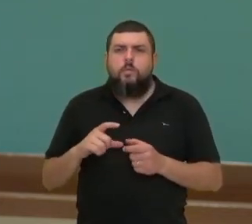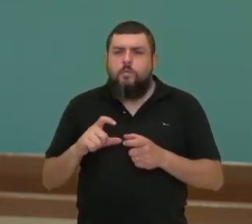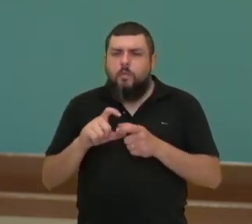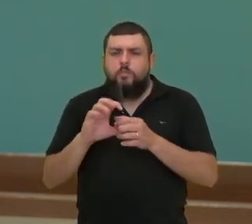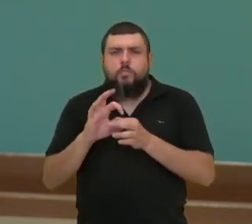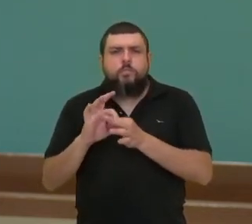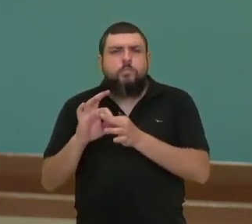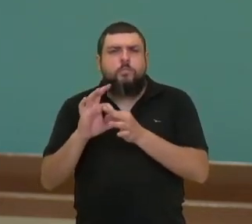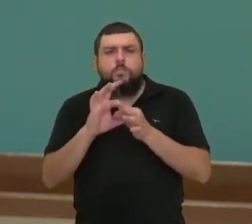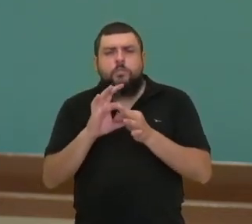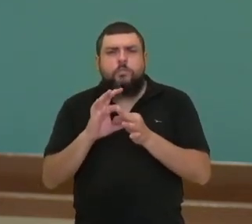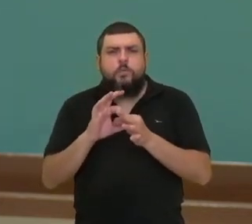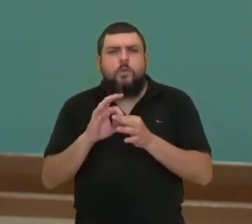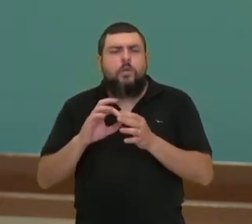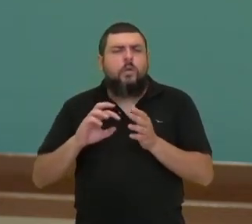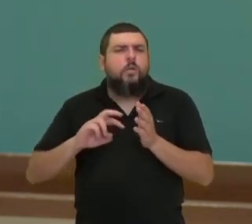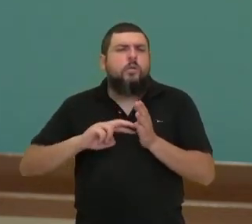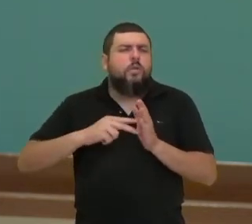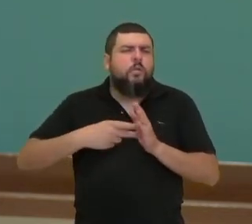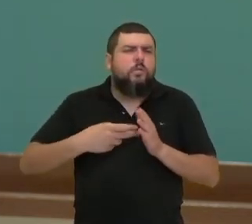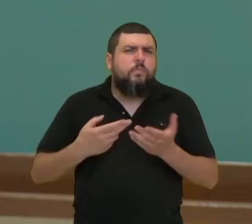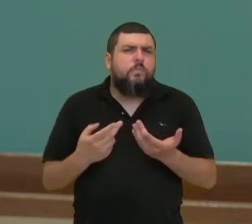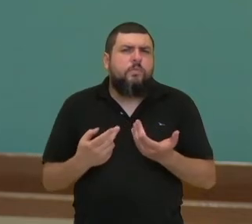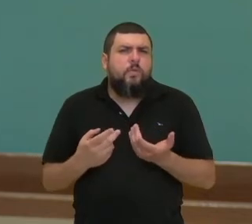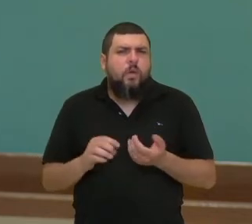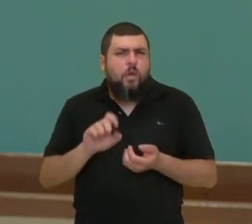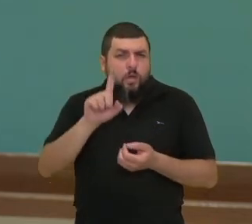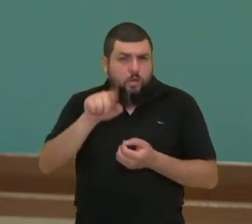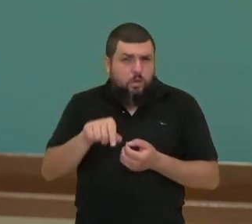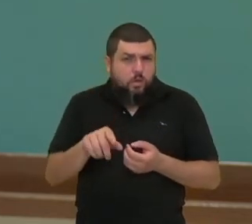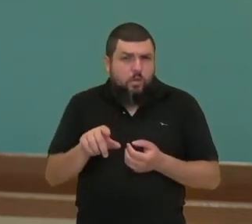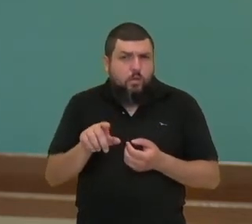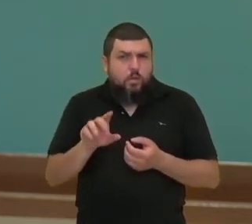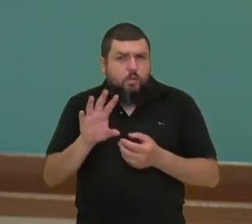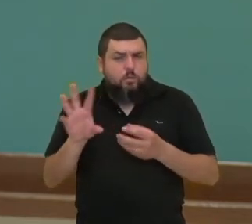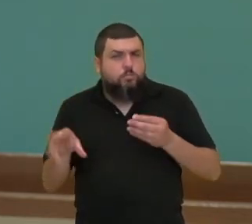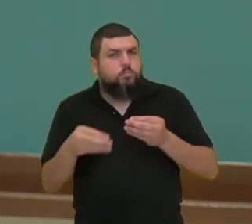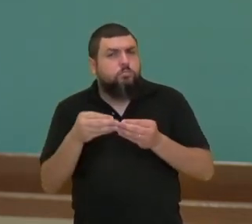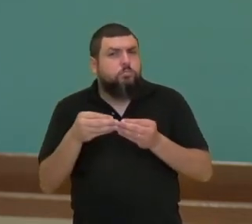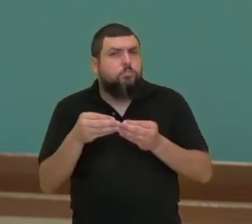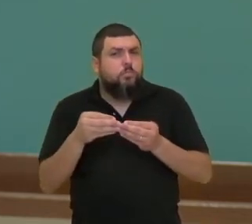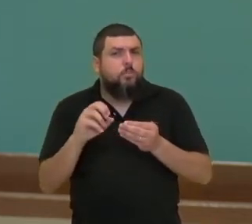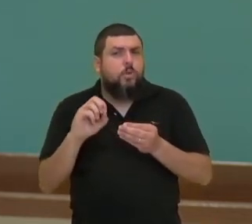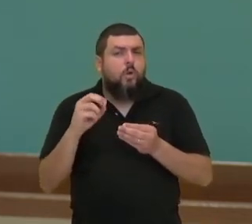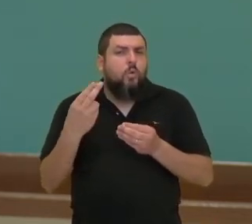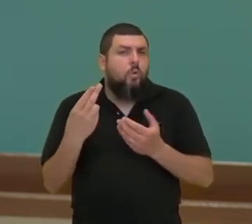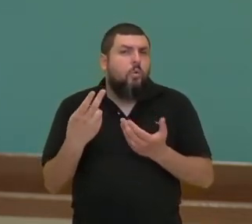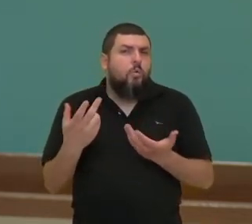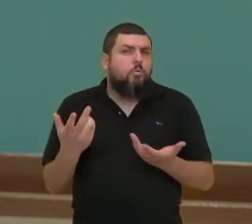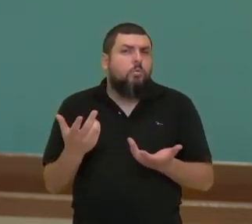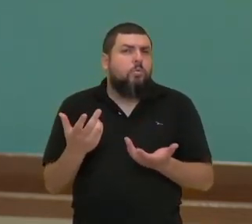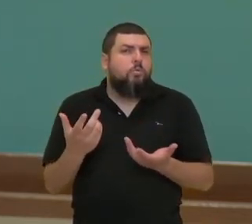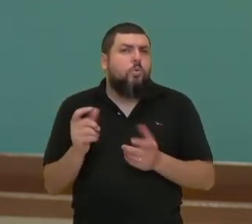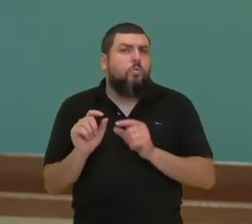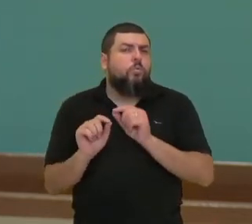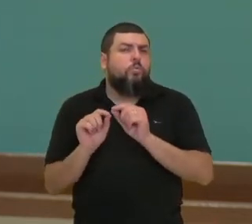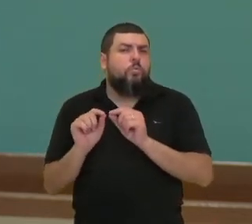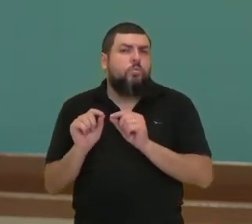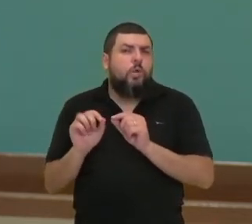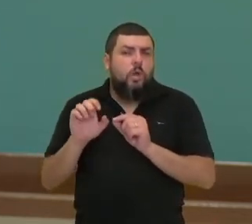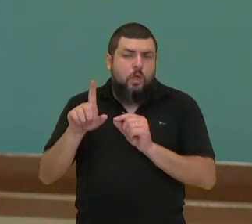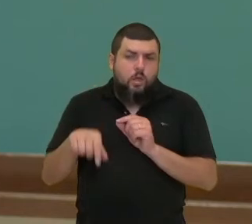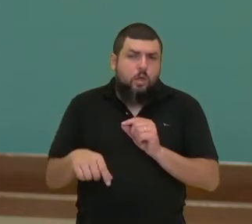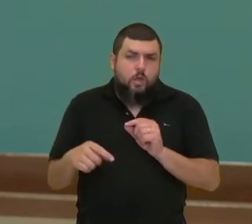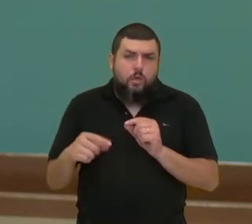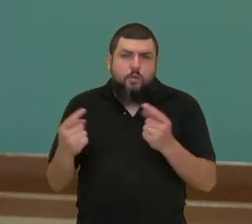orações. Que ideia que dá ali? Será que ela está adicionando, ou seja, adição, né? Uma ideia? É uma ideia oposta